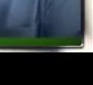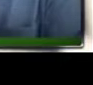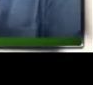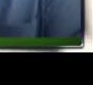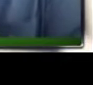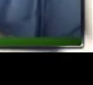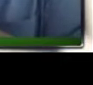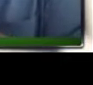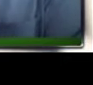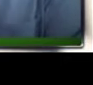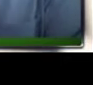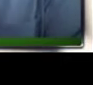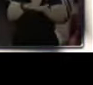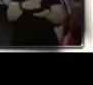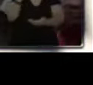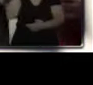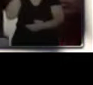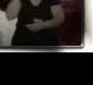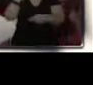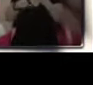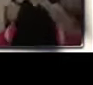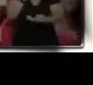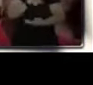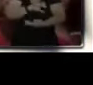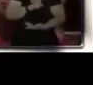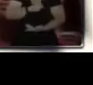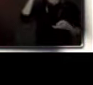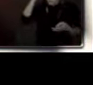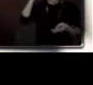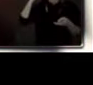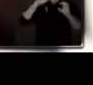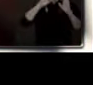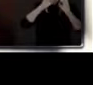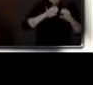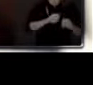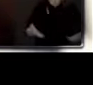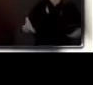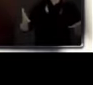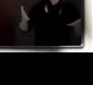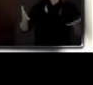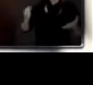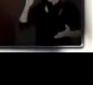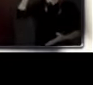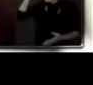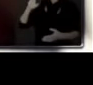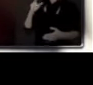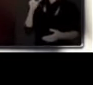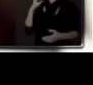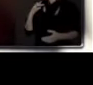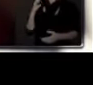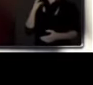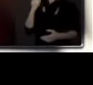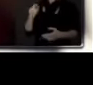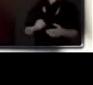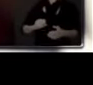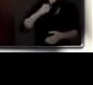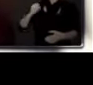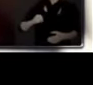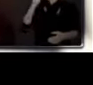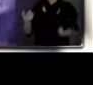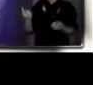O Bolsonaro é um pregador de ódio. Só sabe falar em ódio. Só conhece ódio, ódio, ódio, ódio. É ódio